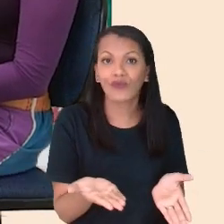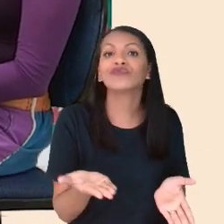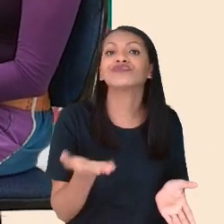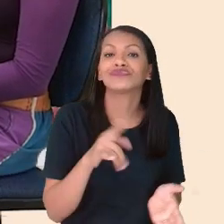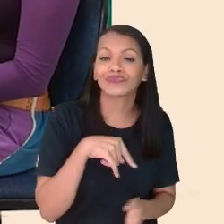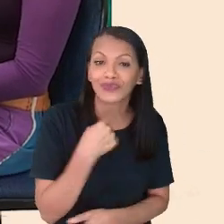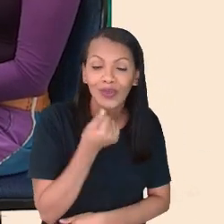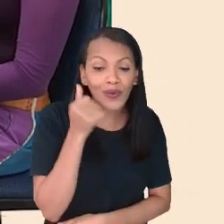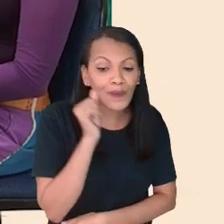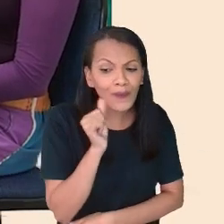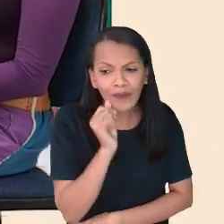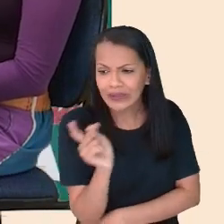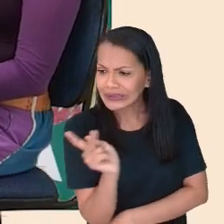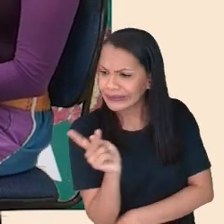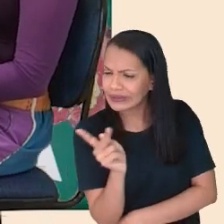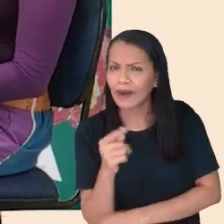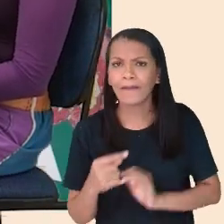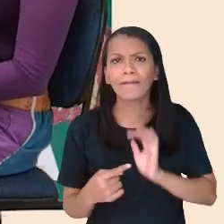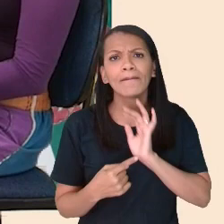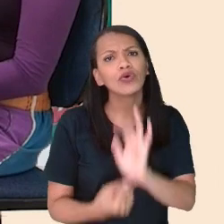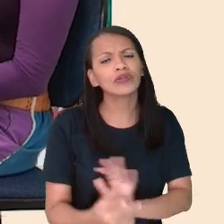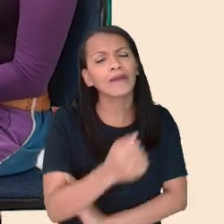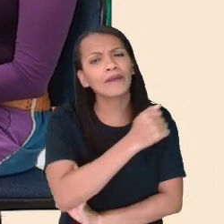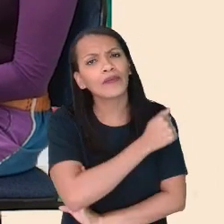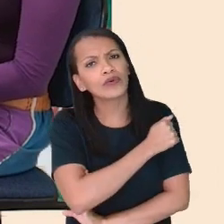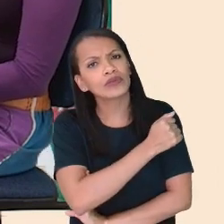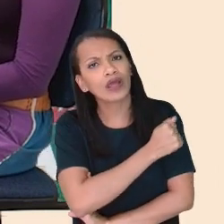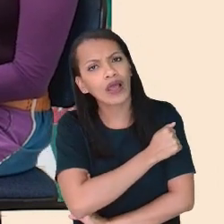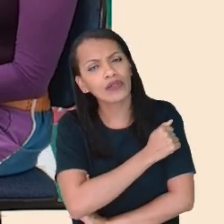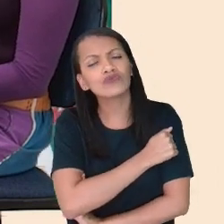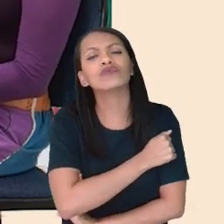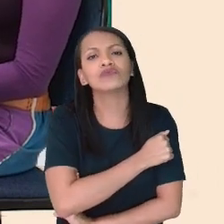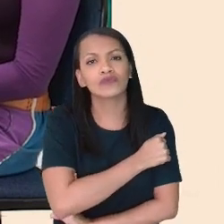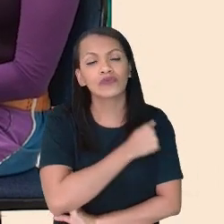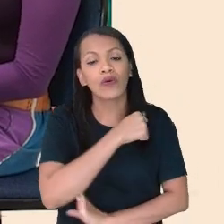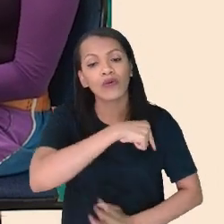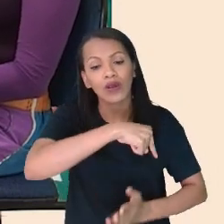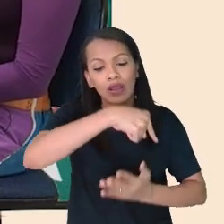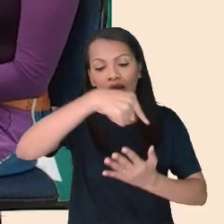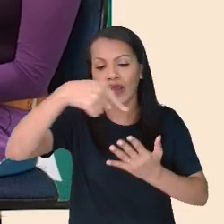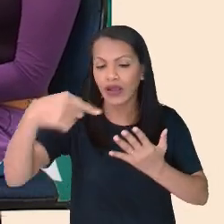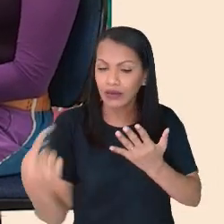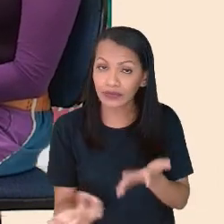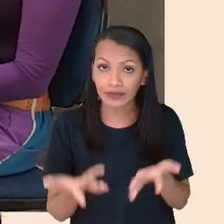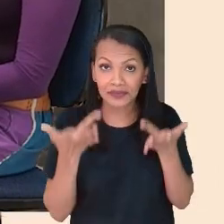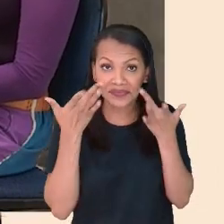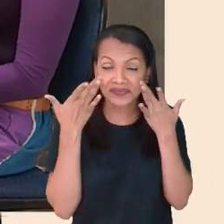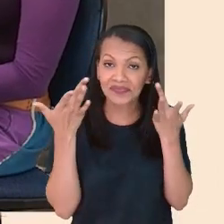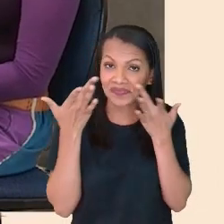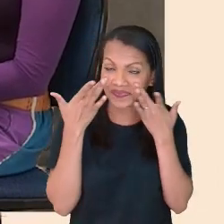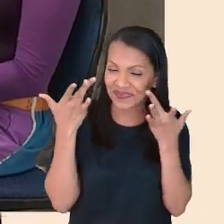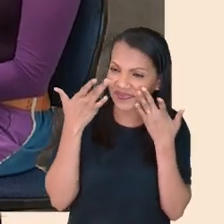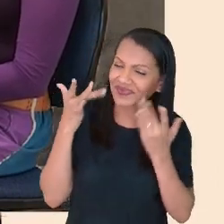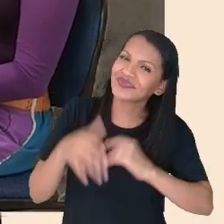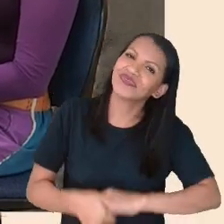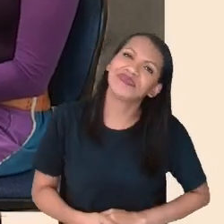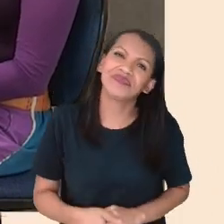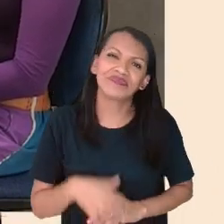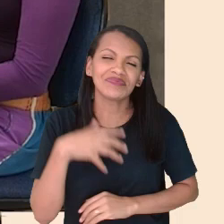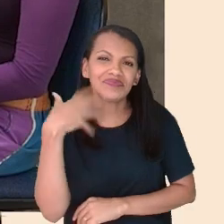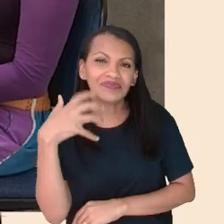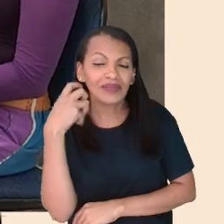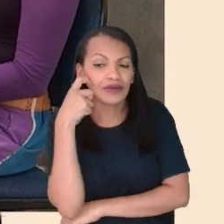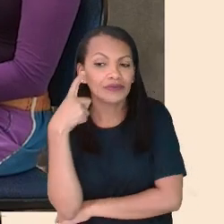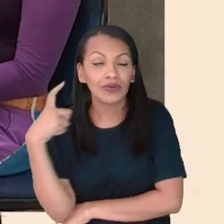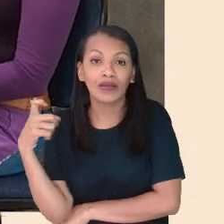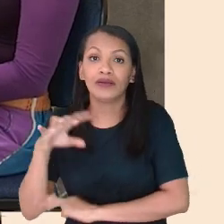das meninas, eu pude mostrar para os alunos os elementos aqui, né? Luz, som,